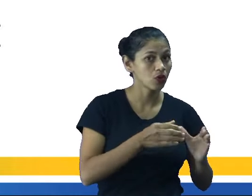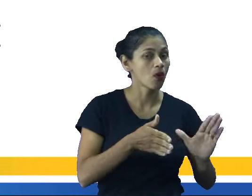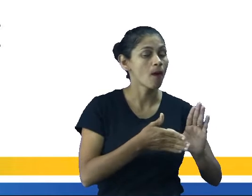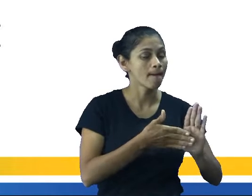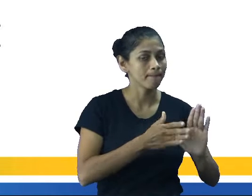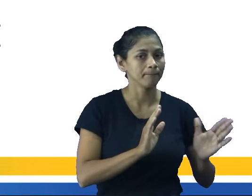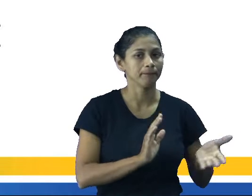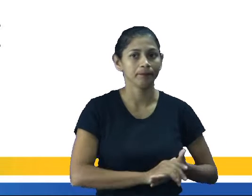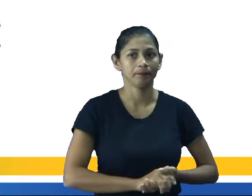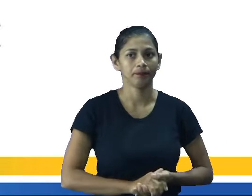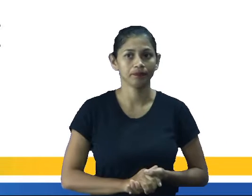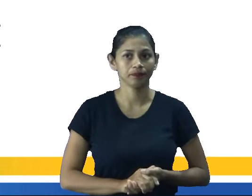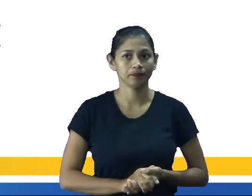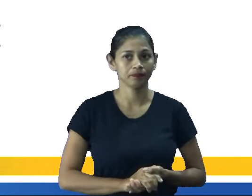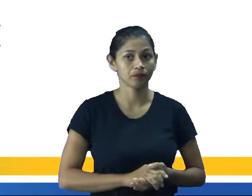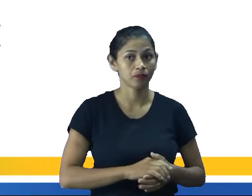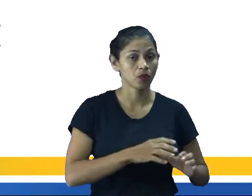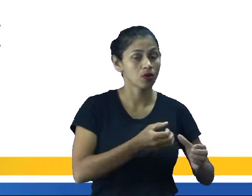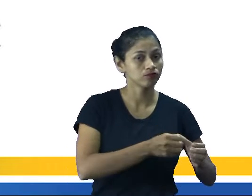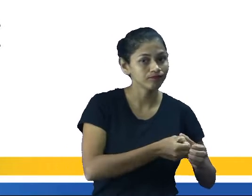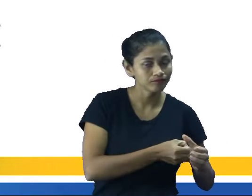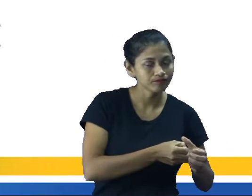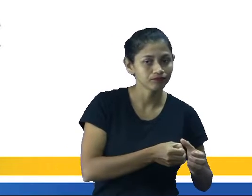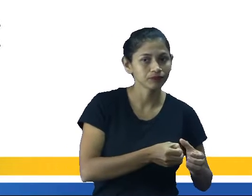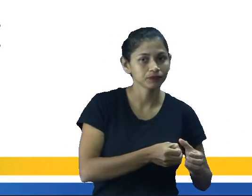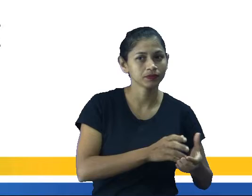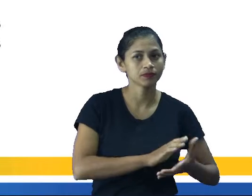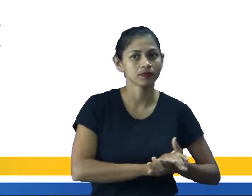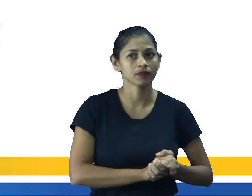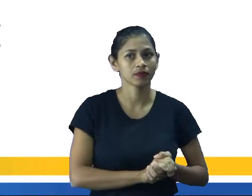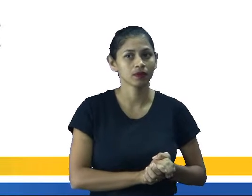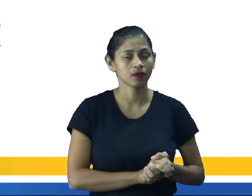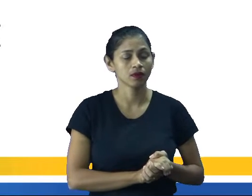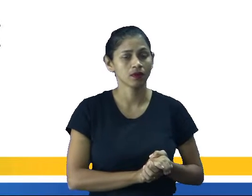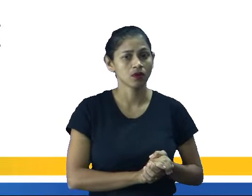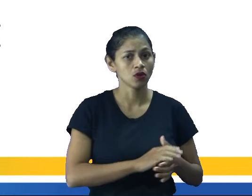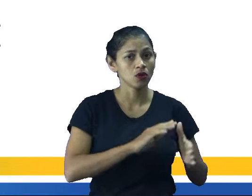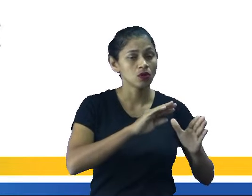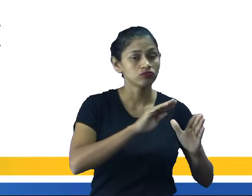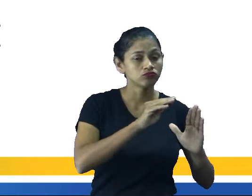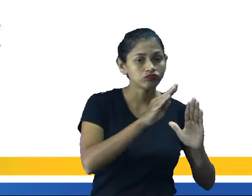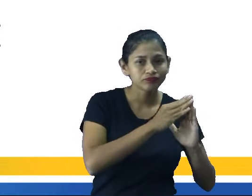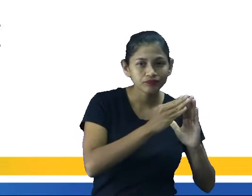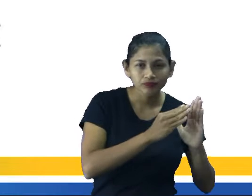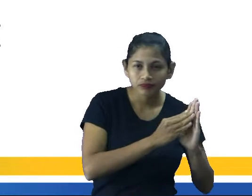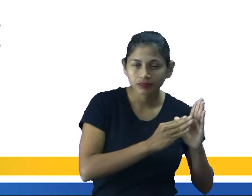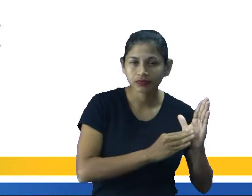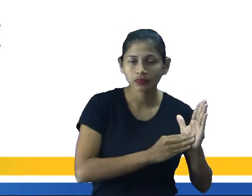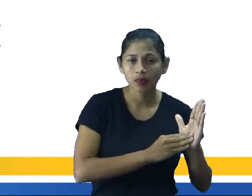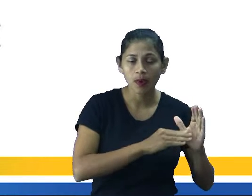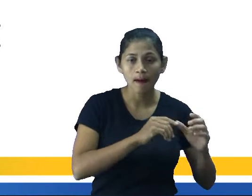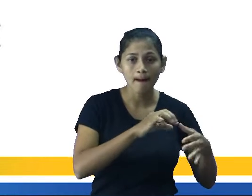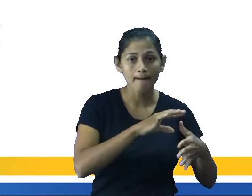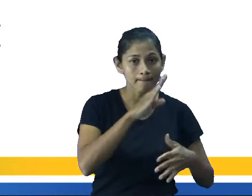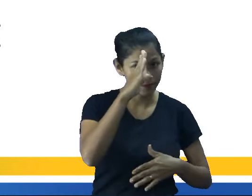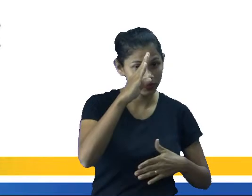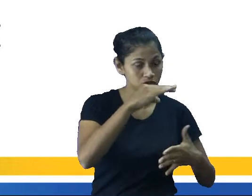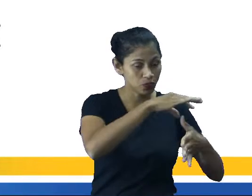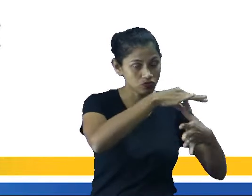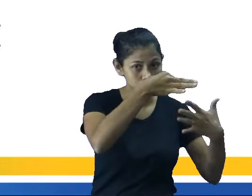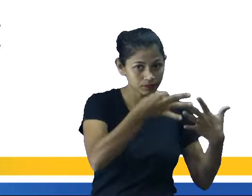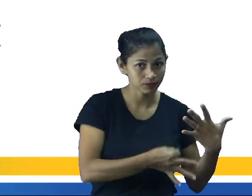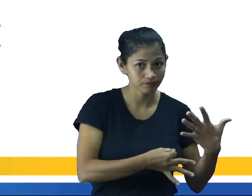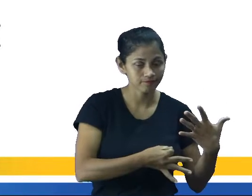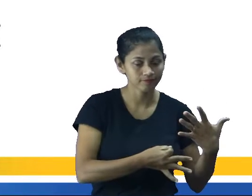representantes. As células procariontes ou procarióticas são definidas por sua principal característica. Seu